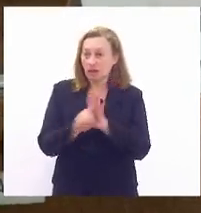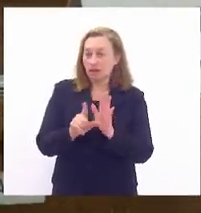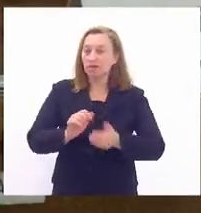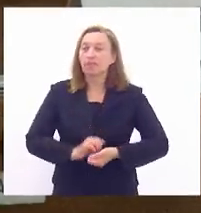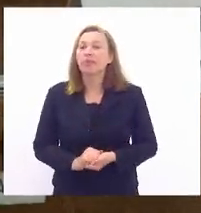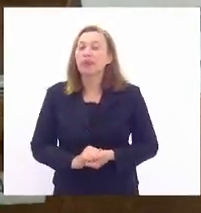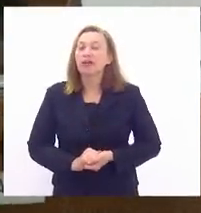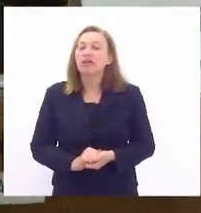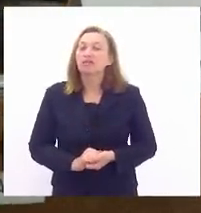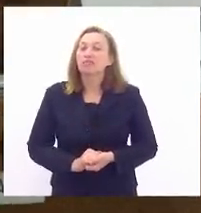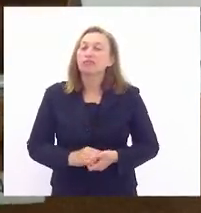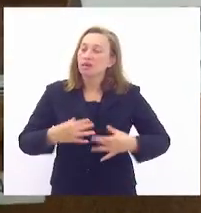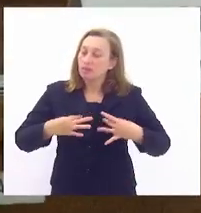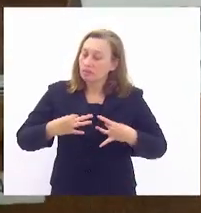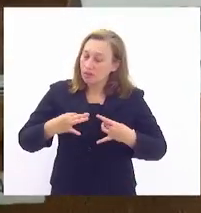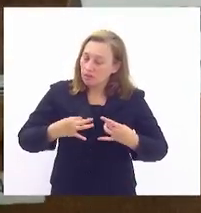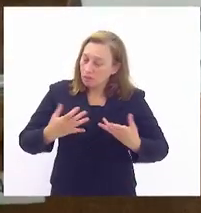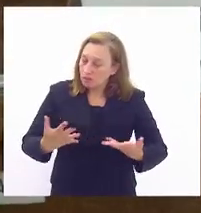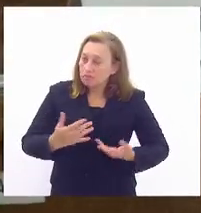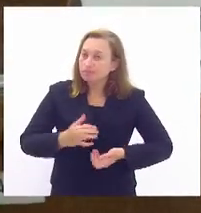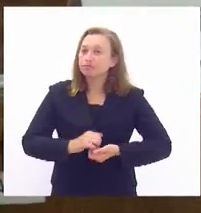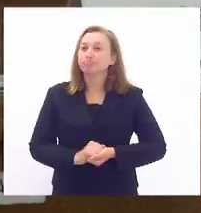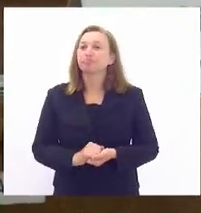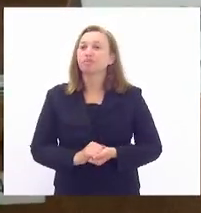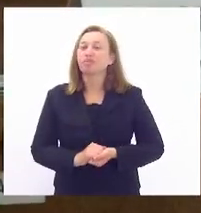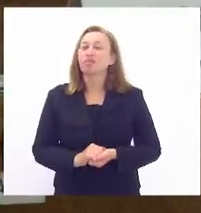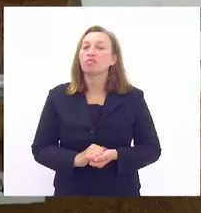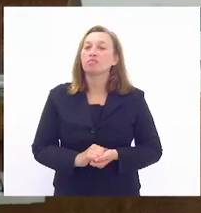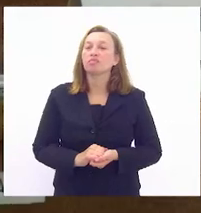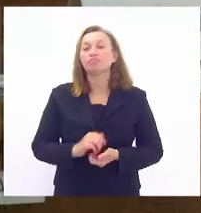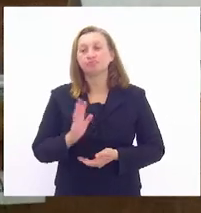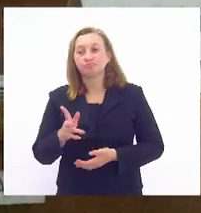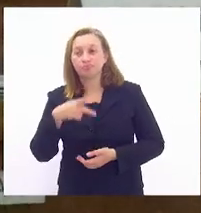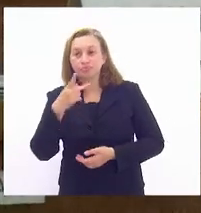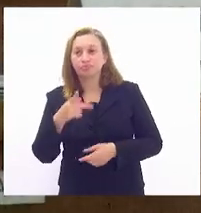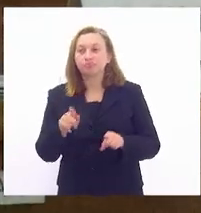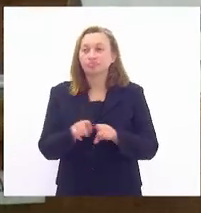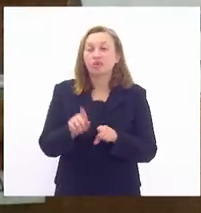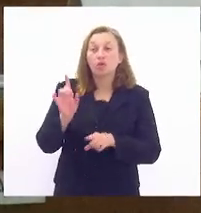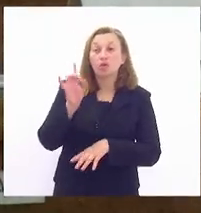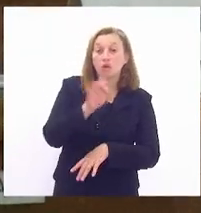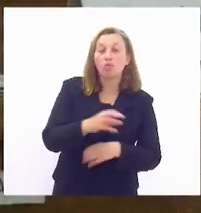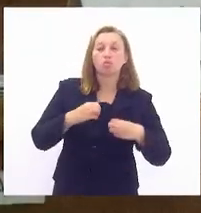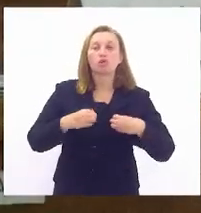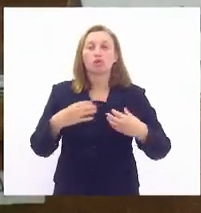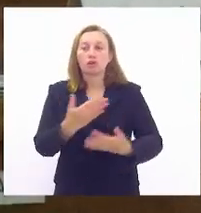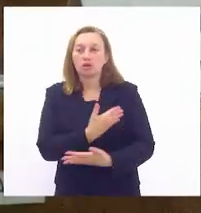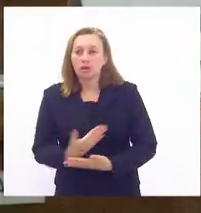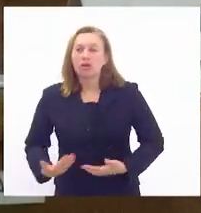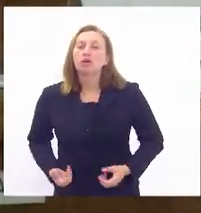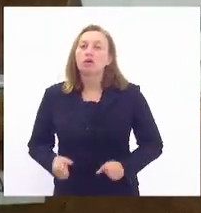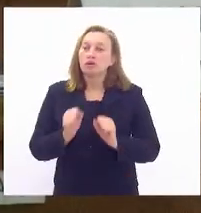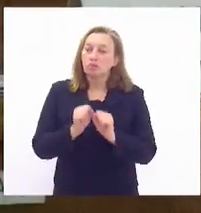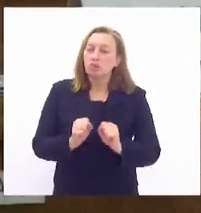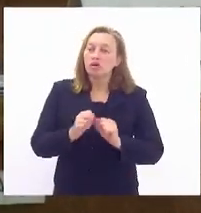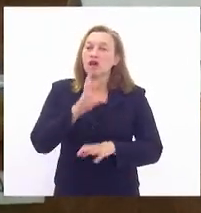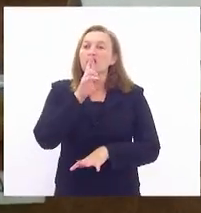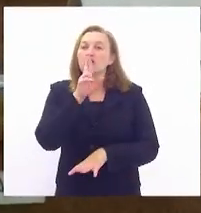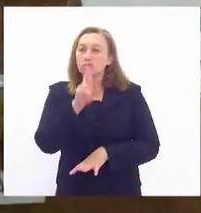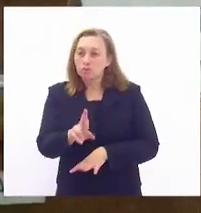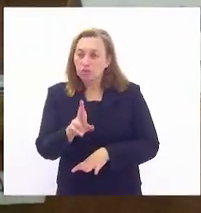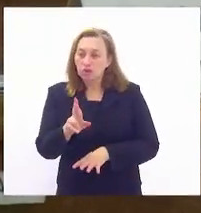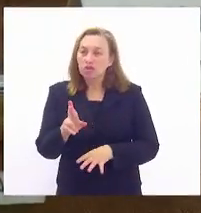E me coloco aqui à disposição, como coloquei também na última audiência, para que a gente possa responder